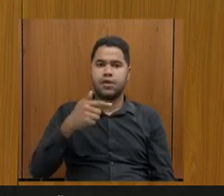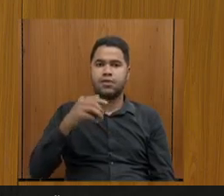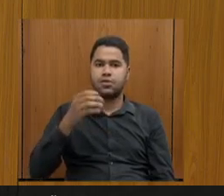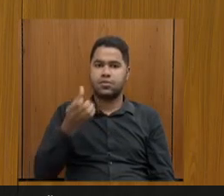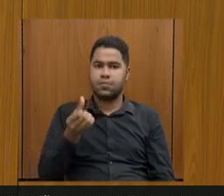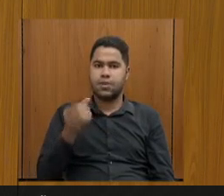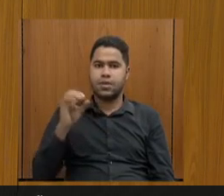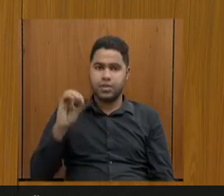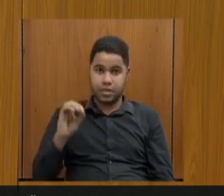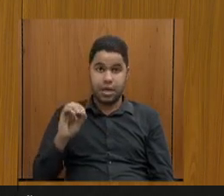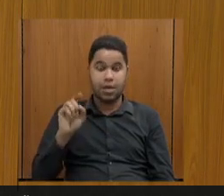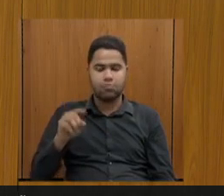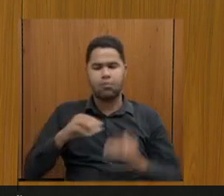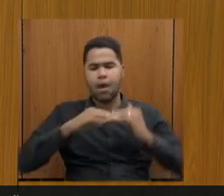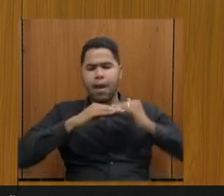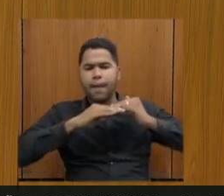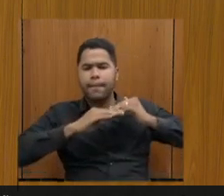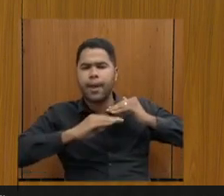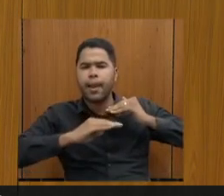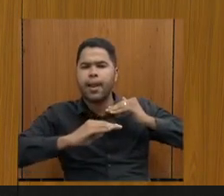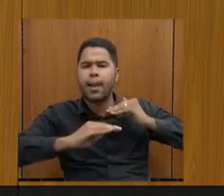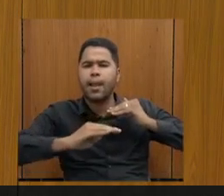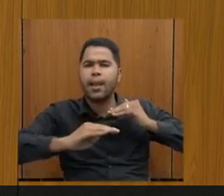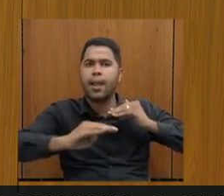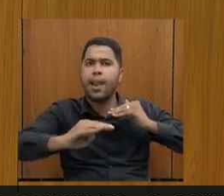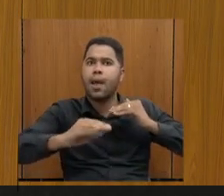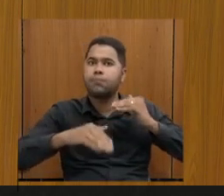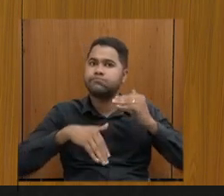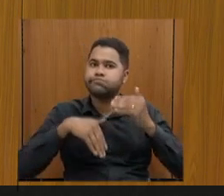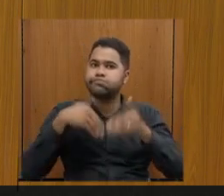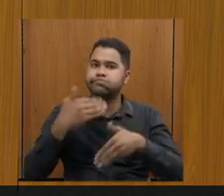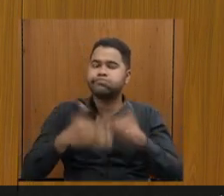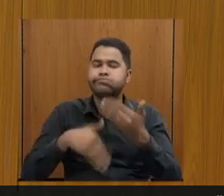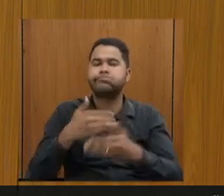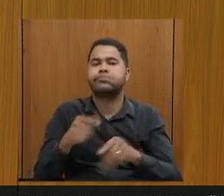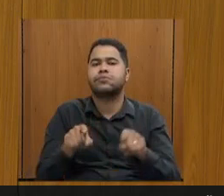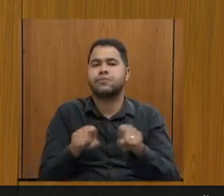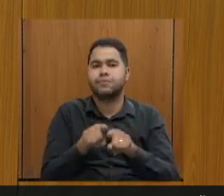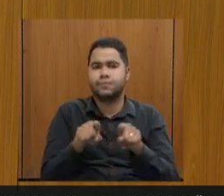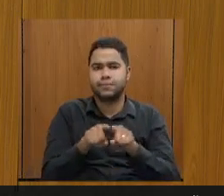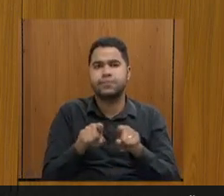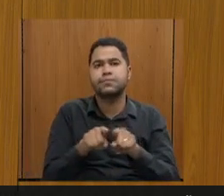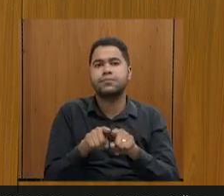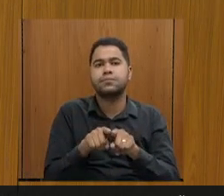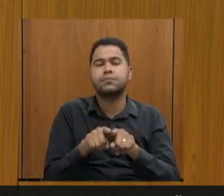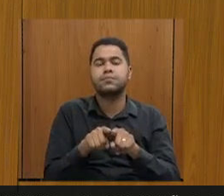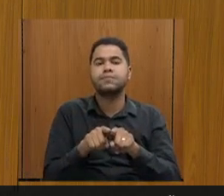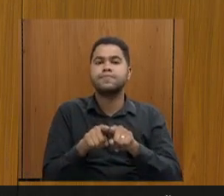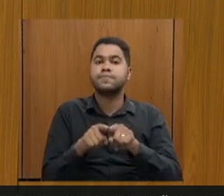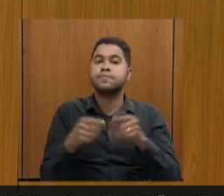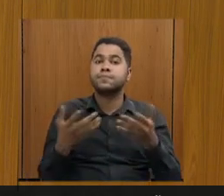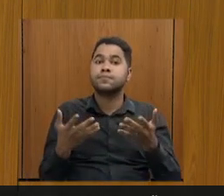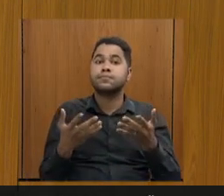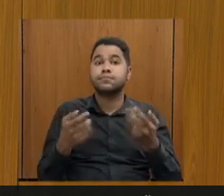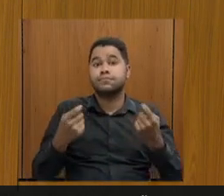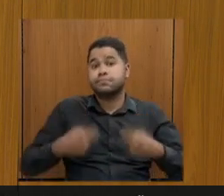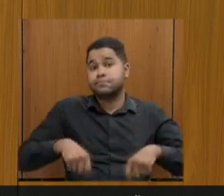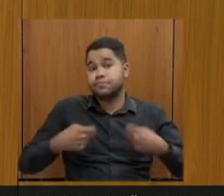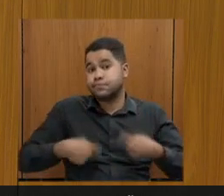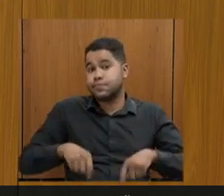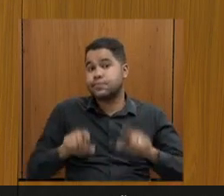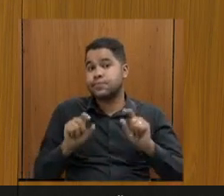sendo pavimentada uma grande um grande avanço e temos aí uma grande necessidade